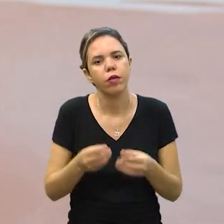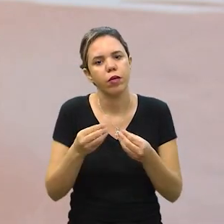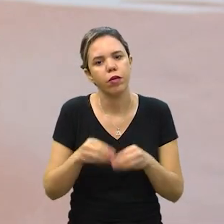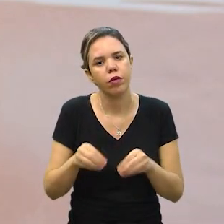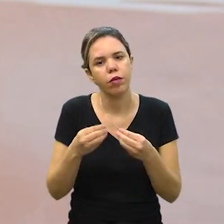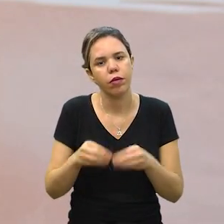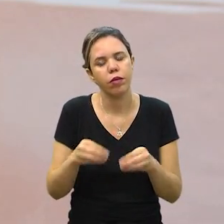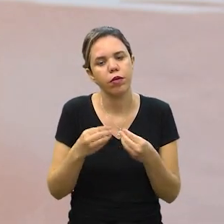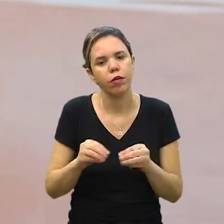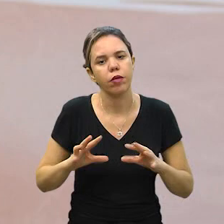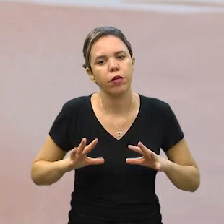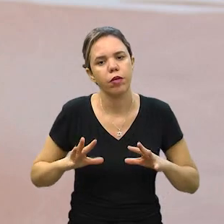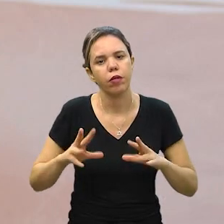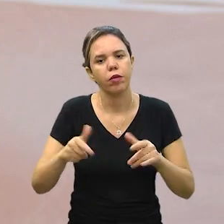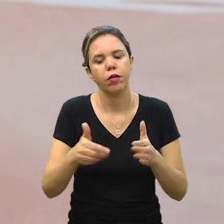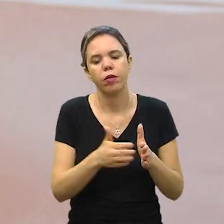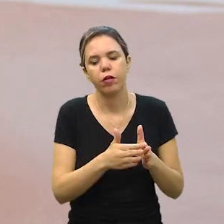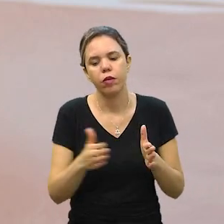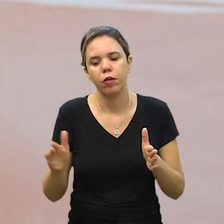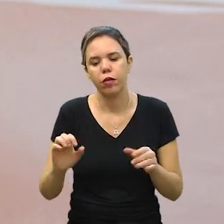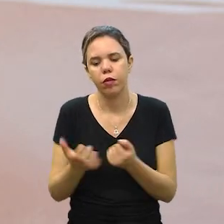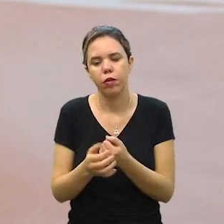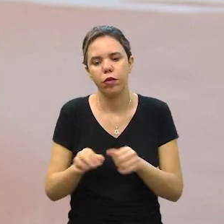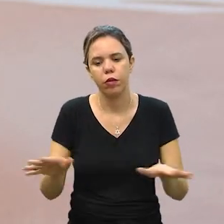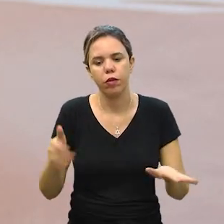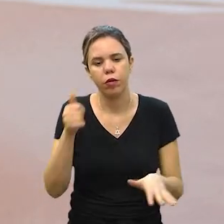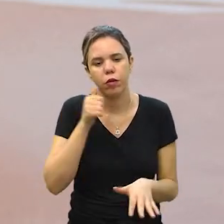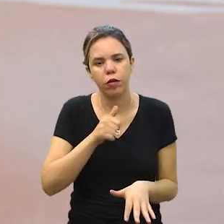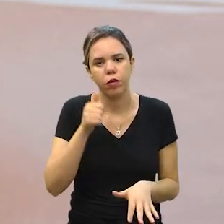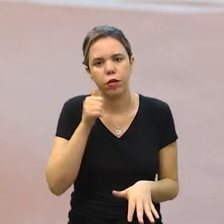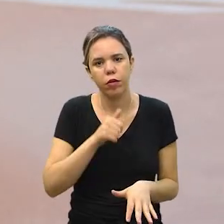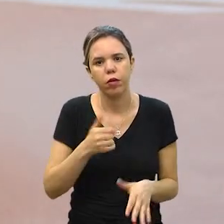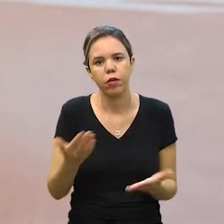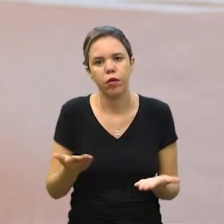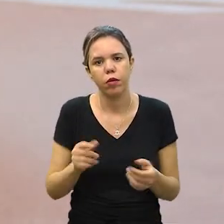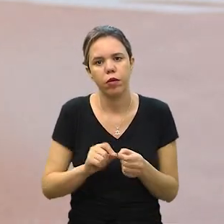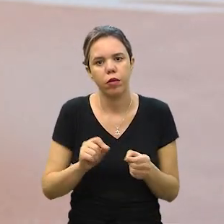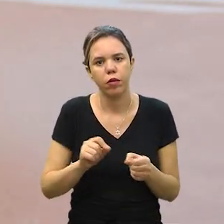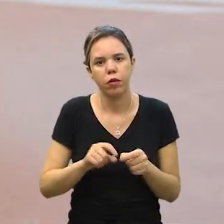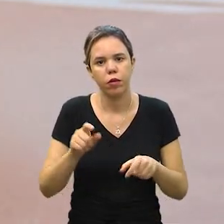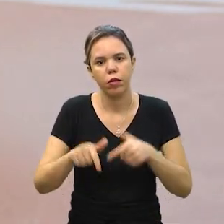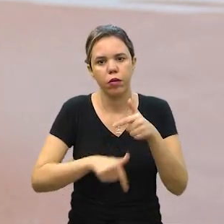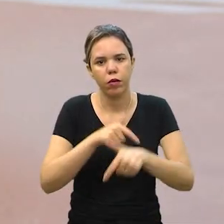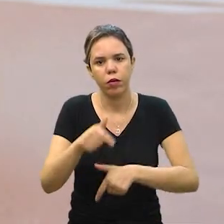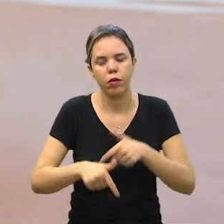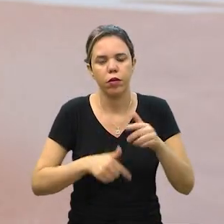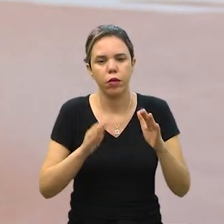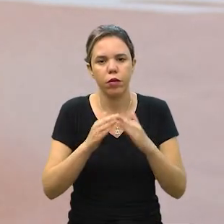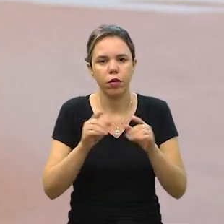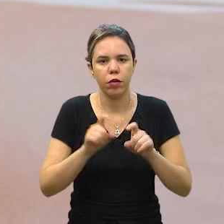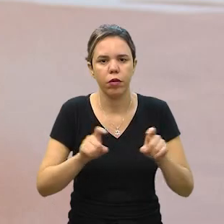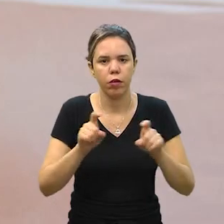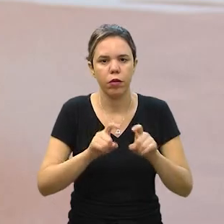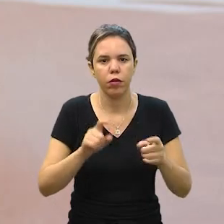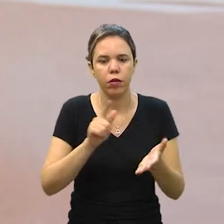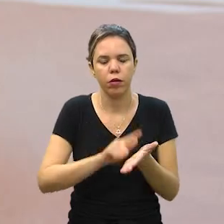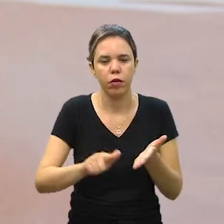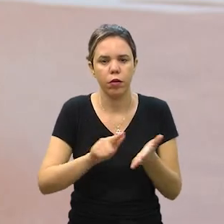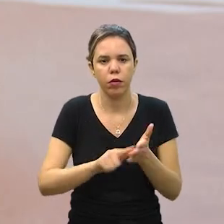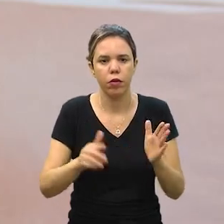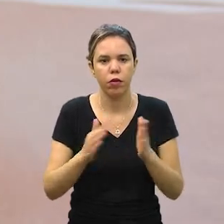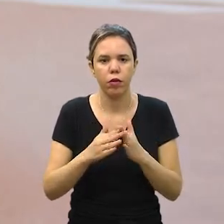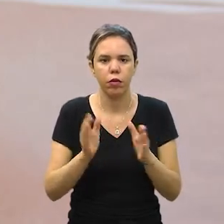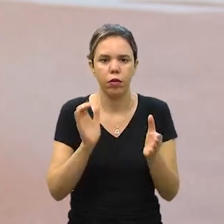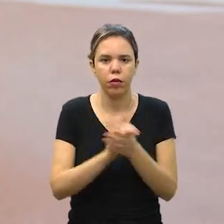sendo vítimas de toda essa situação. A gente vê que a mulher agora faz home office, cuida dos filhos, da casa,